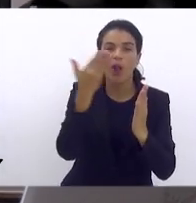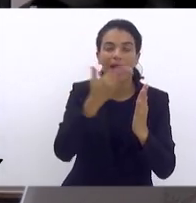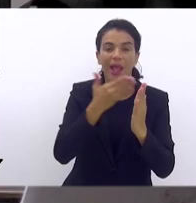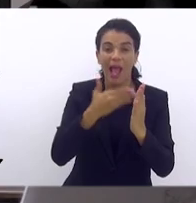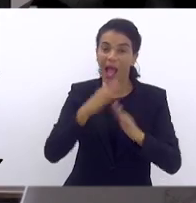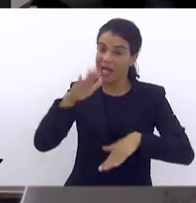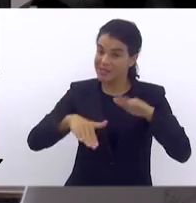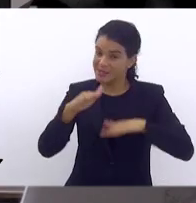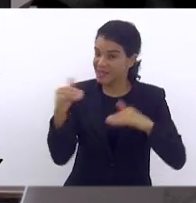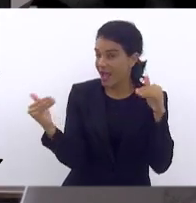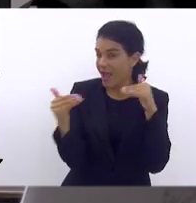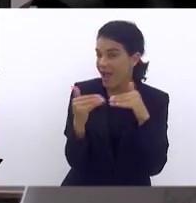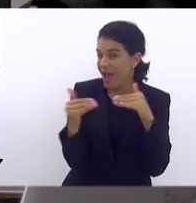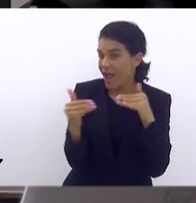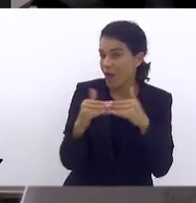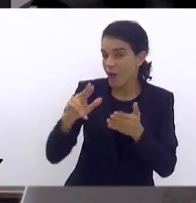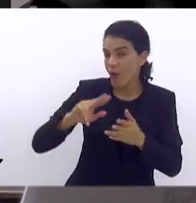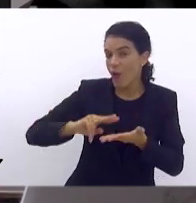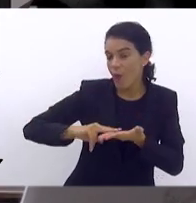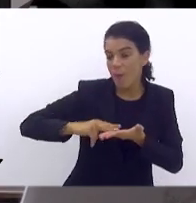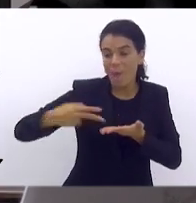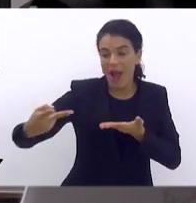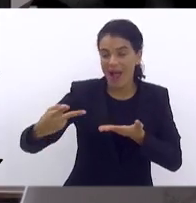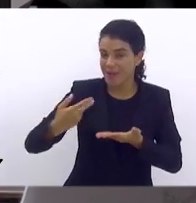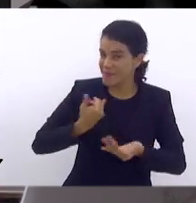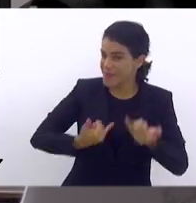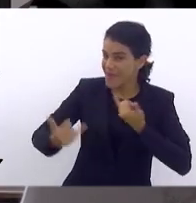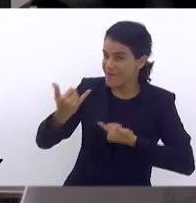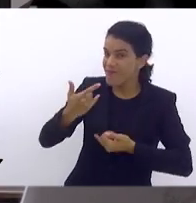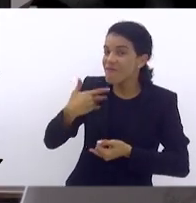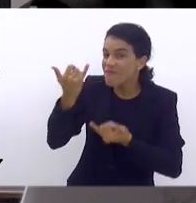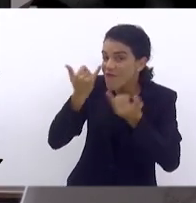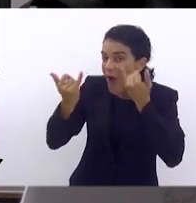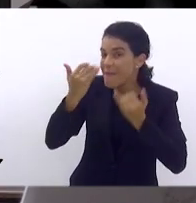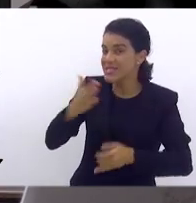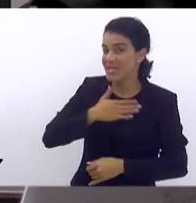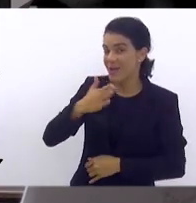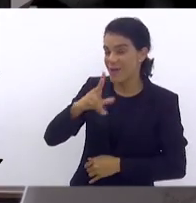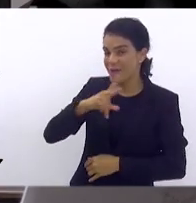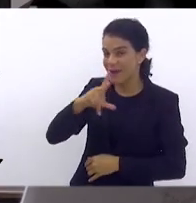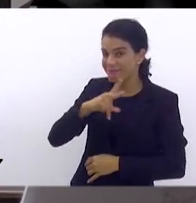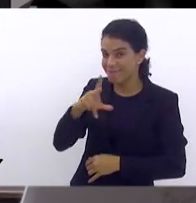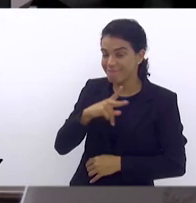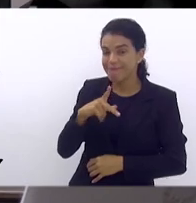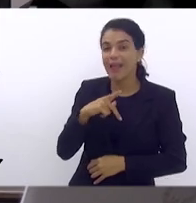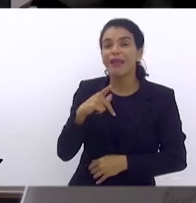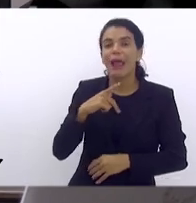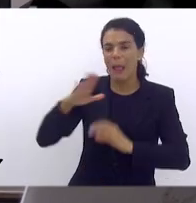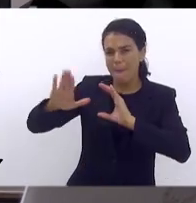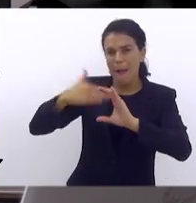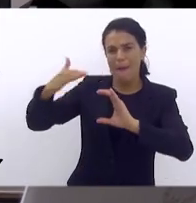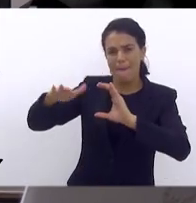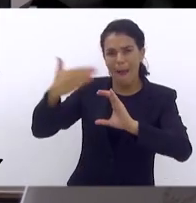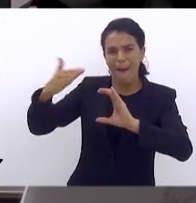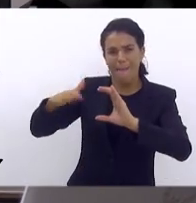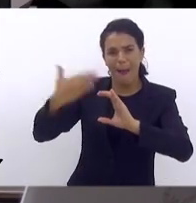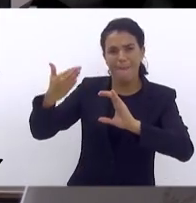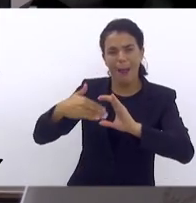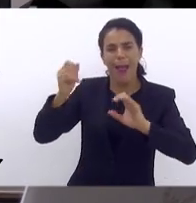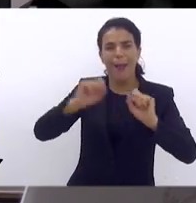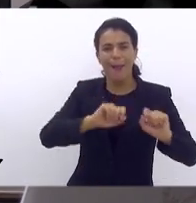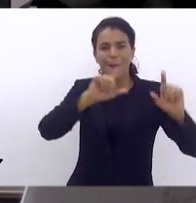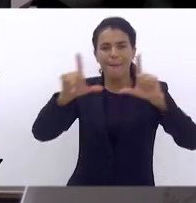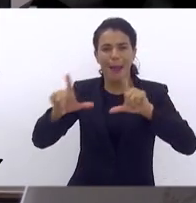a gente está concordando com a compartilhamento dos nossos dados E aí depois que a gente faz isso a gente começa a receber um monte de Publicidade